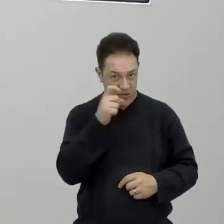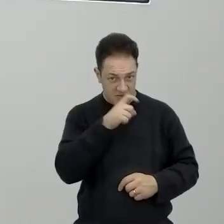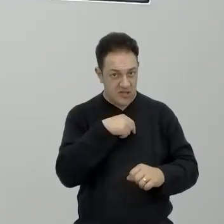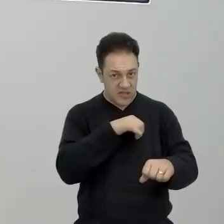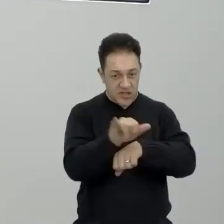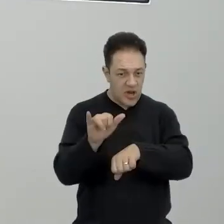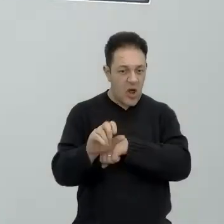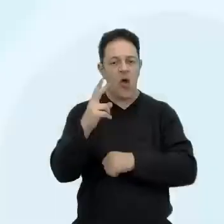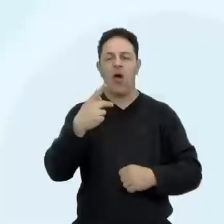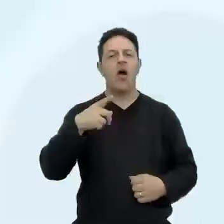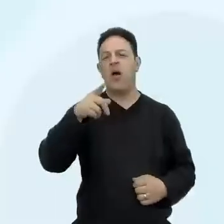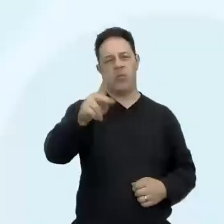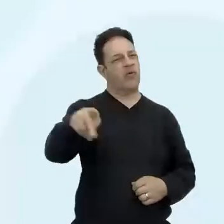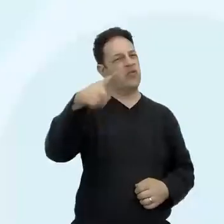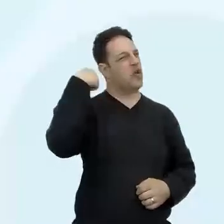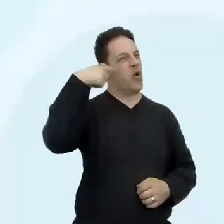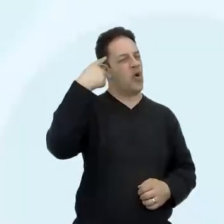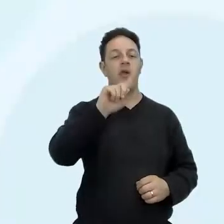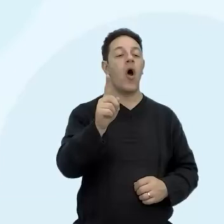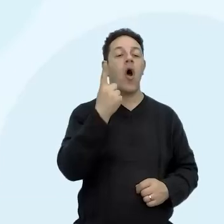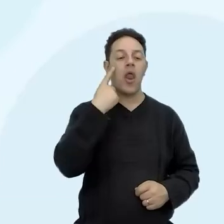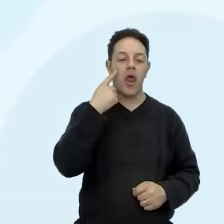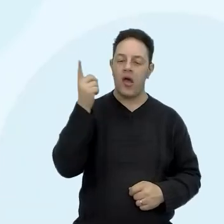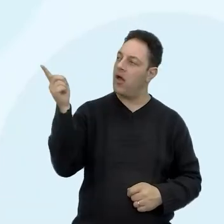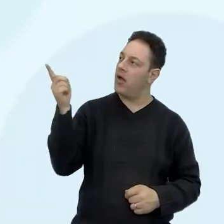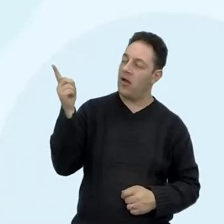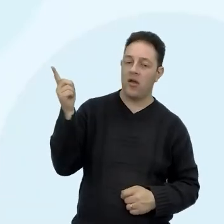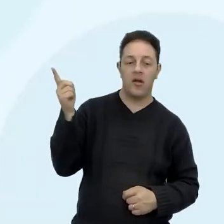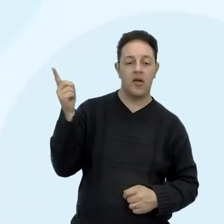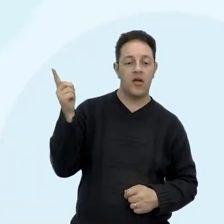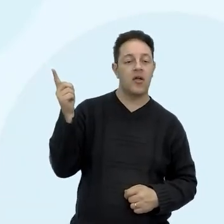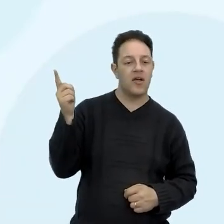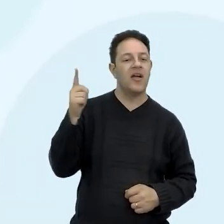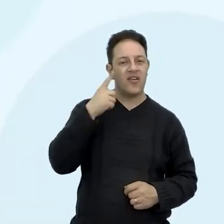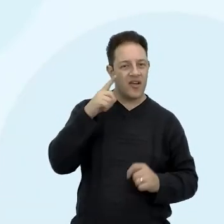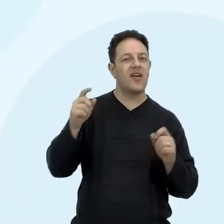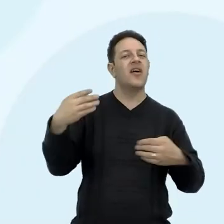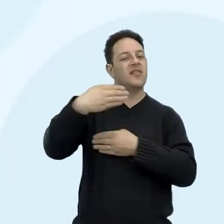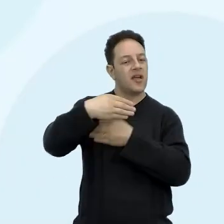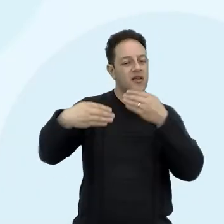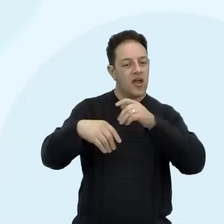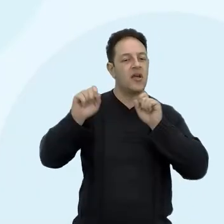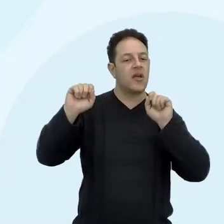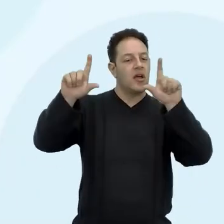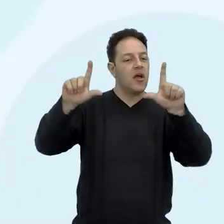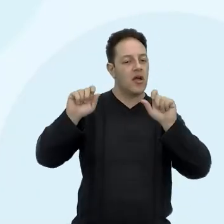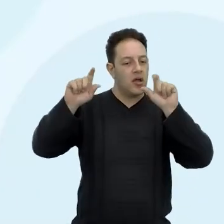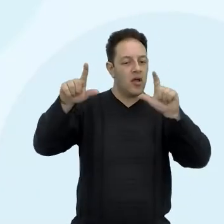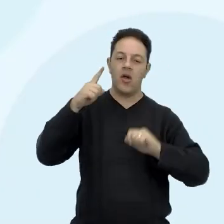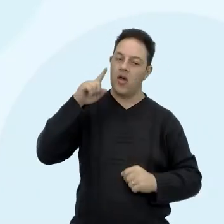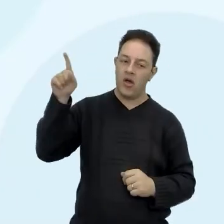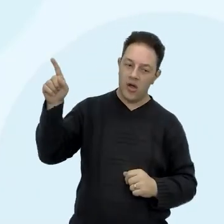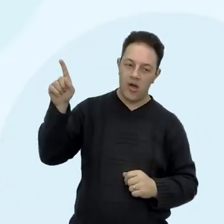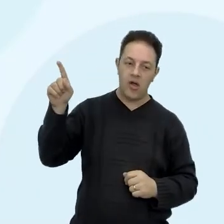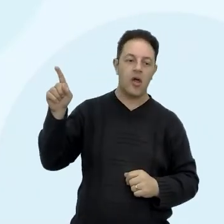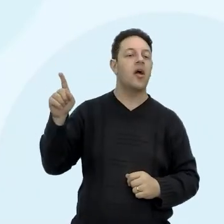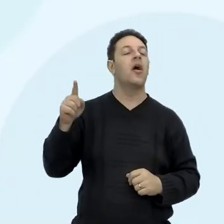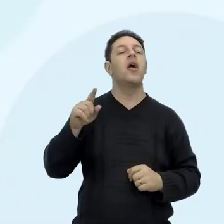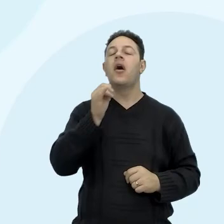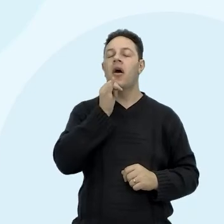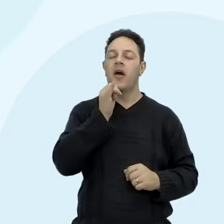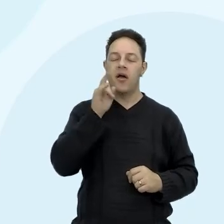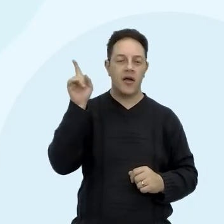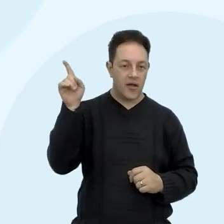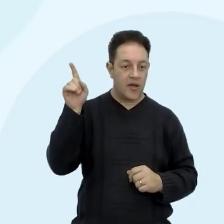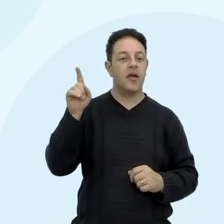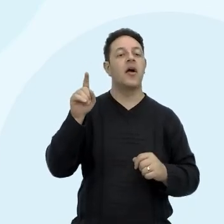coisa muito irreal ou não, né? Mais uma vez aí, esses slides, eles cada vez mais o banco